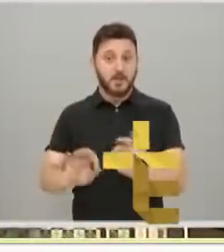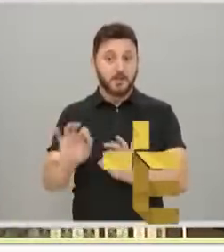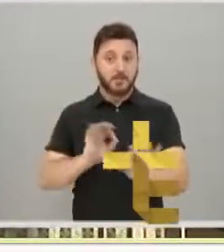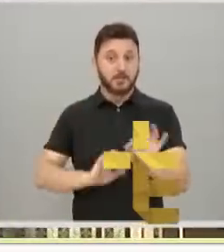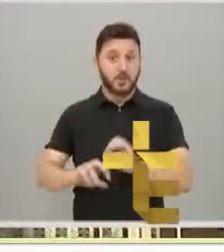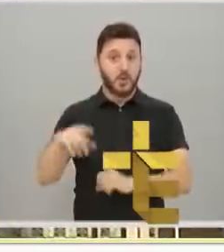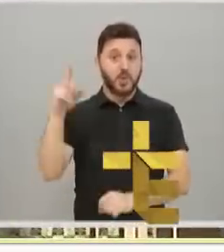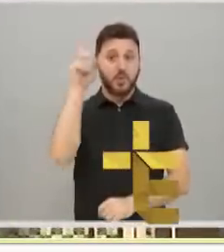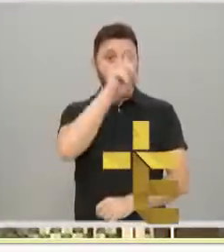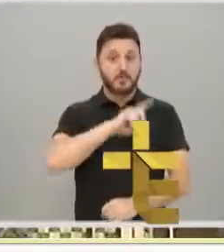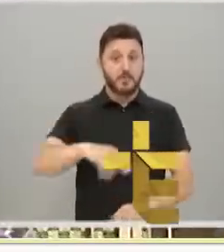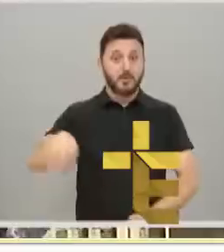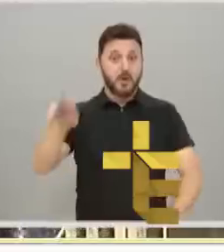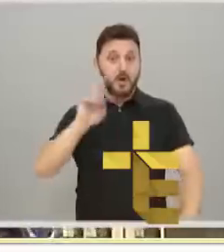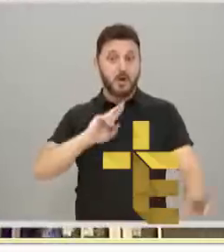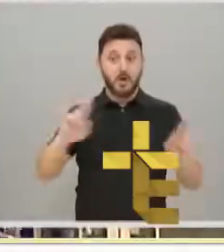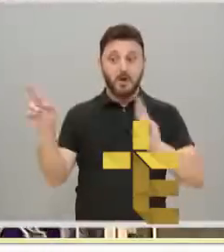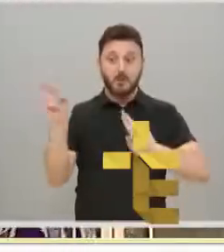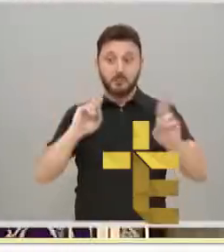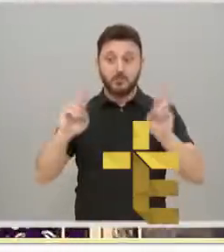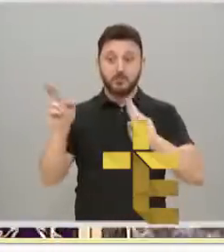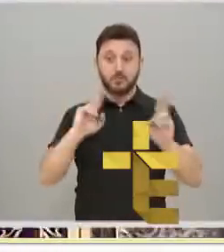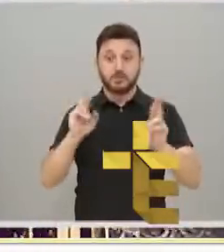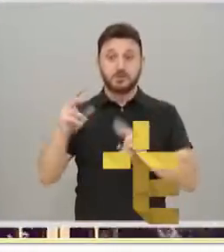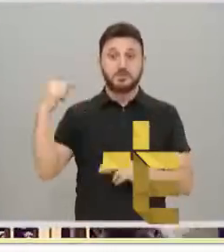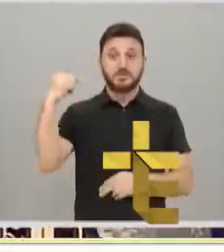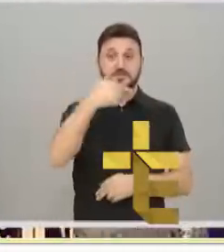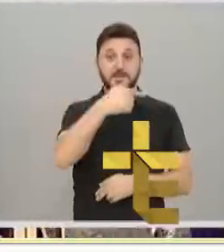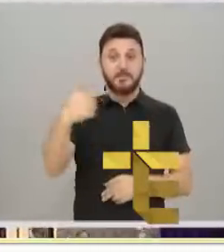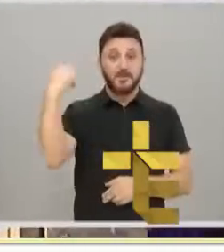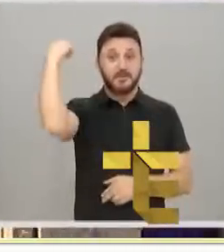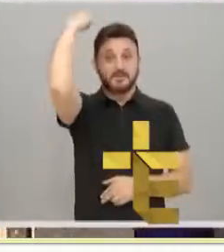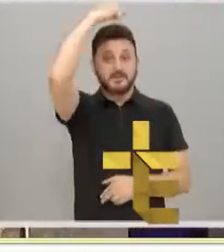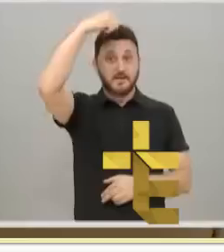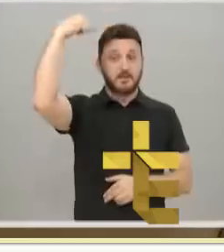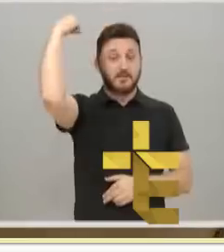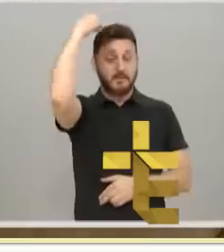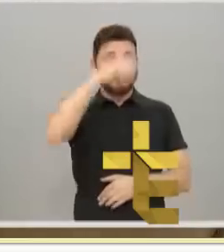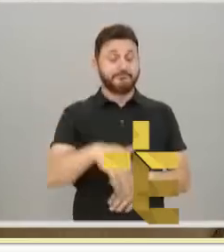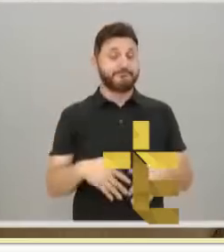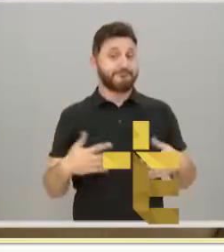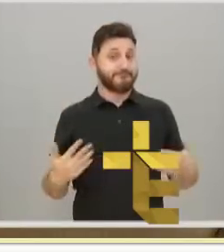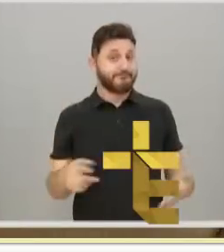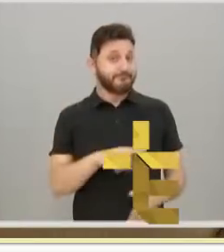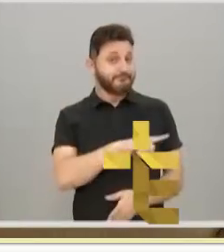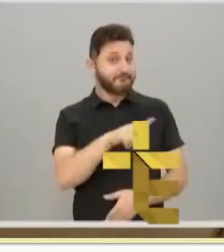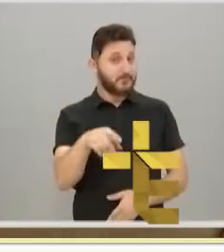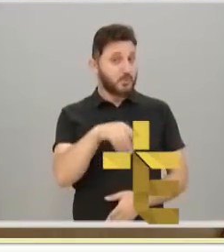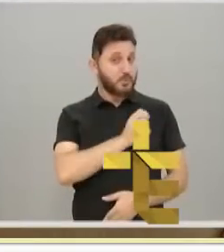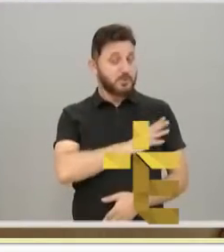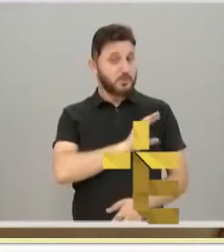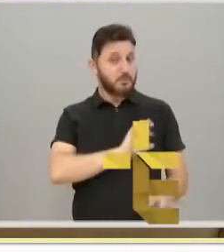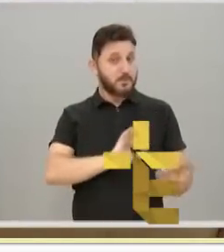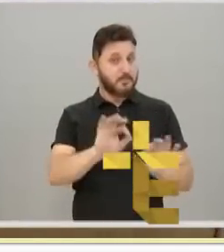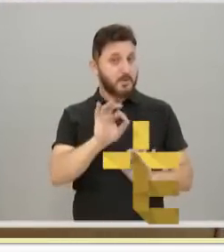domingo de Ramos, Semana Santa. Então, você